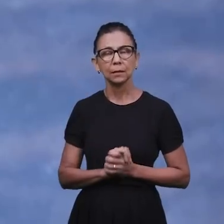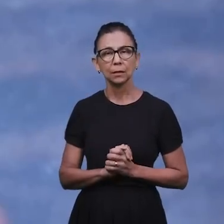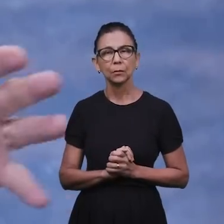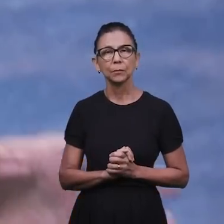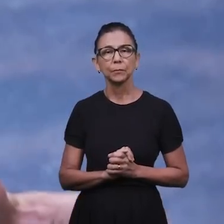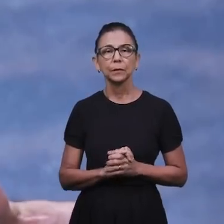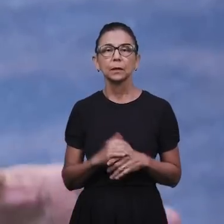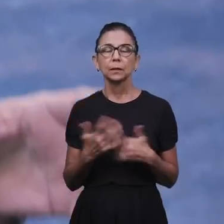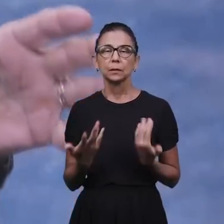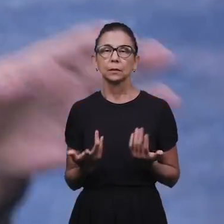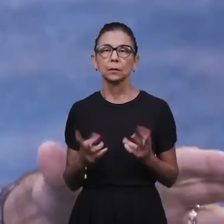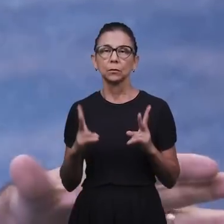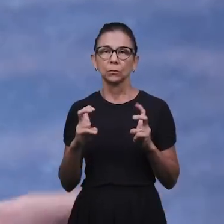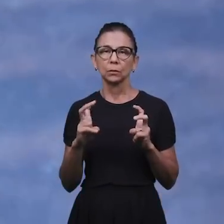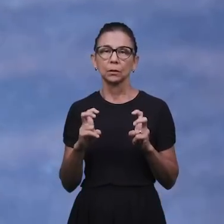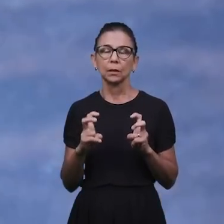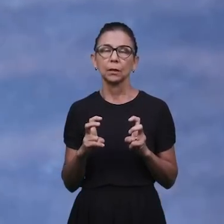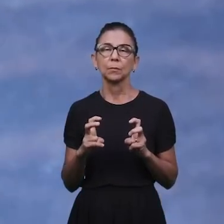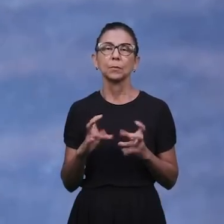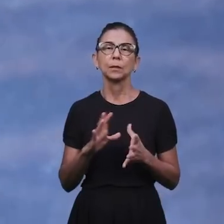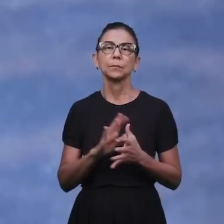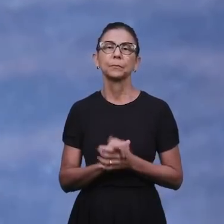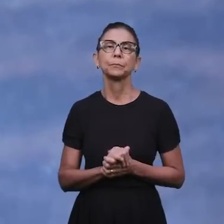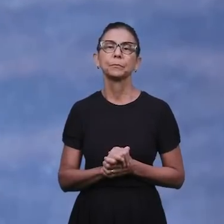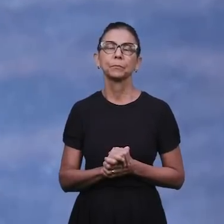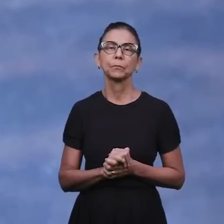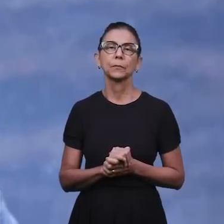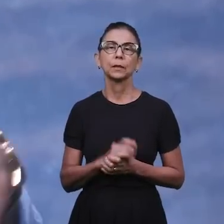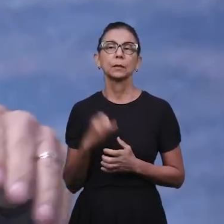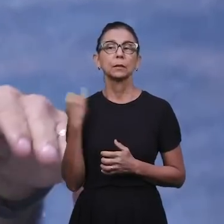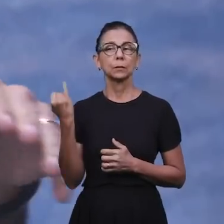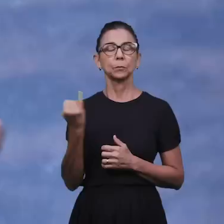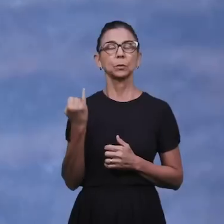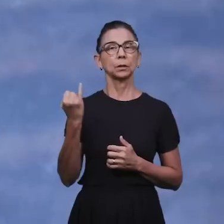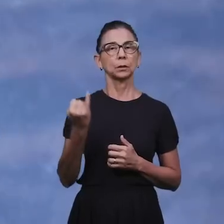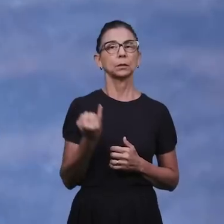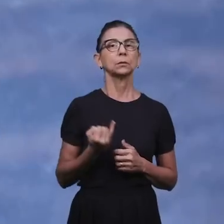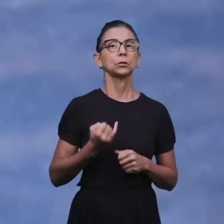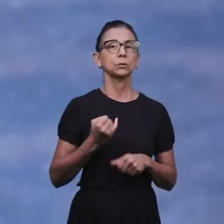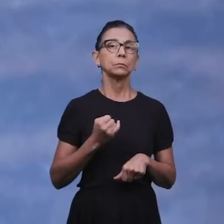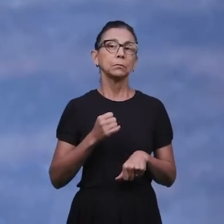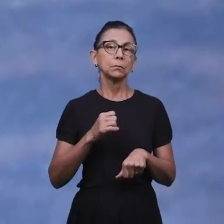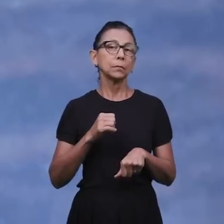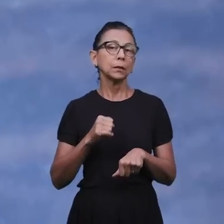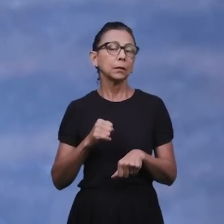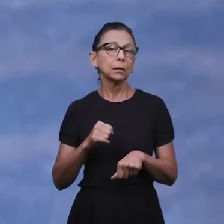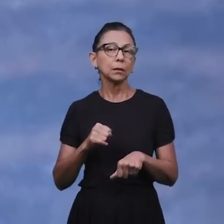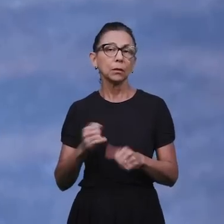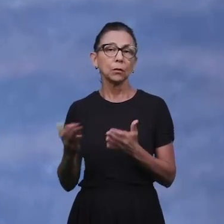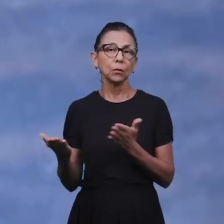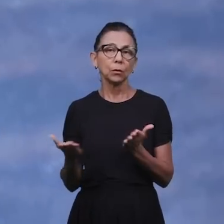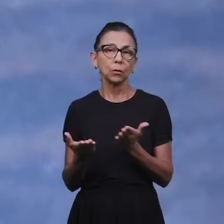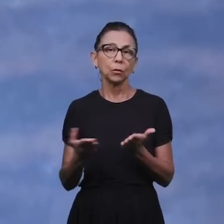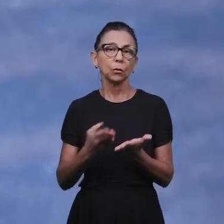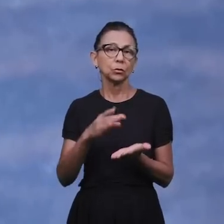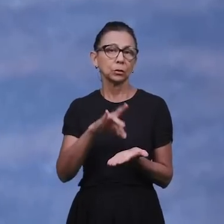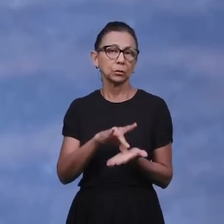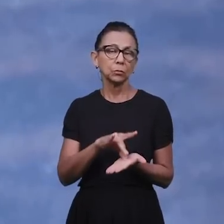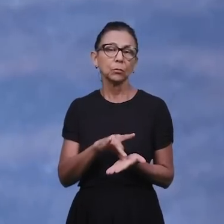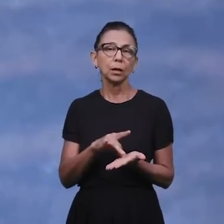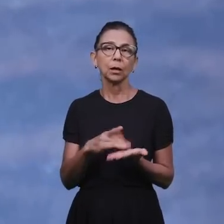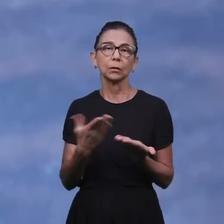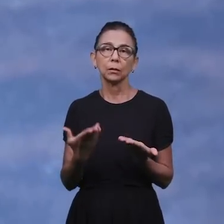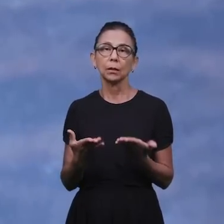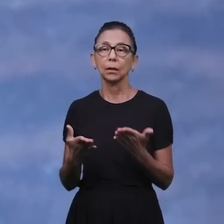é central para esse momento e para aquilo que nós precisamos de viver, para o momento que nós estamos vivendo.